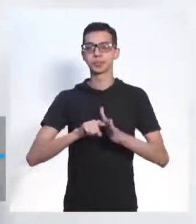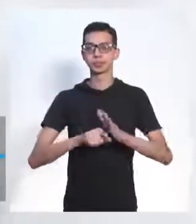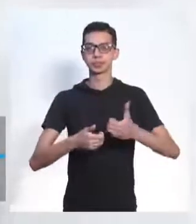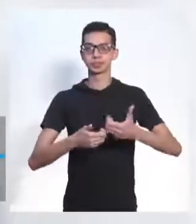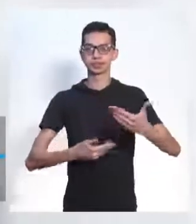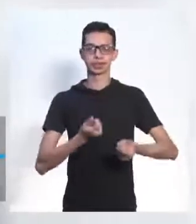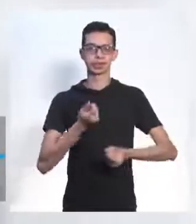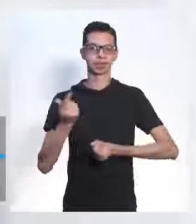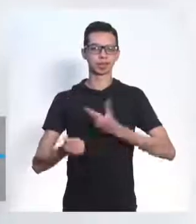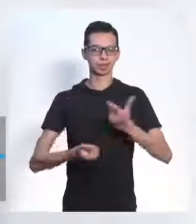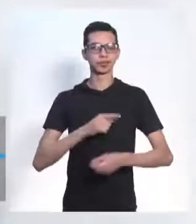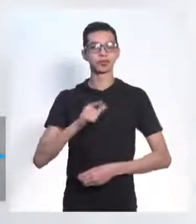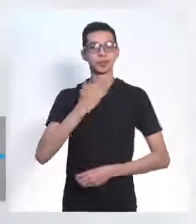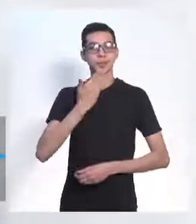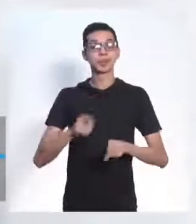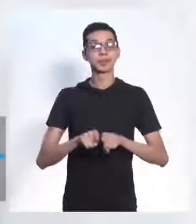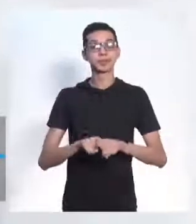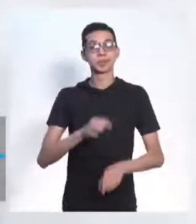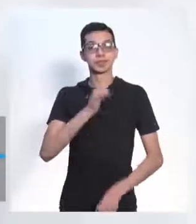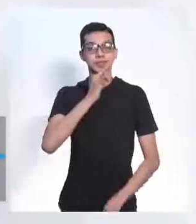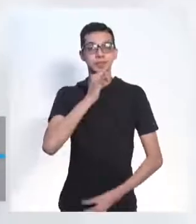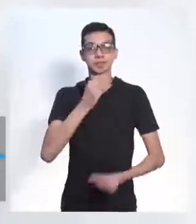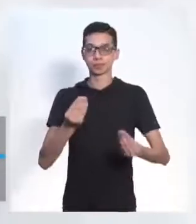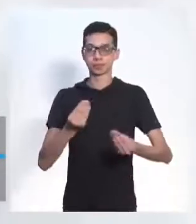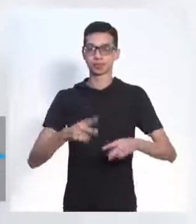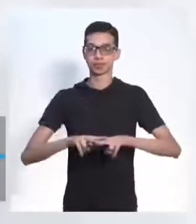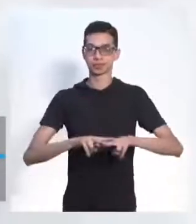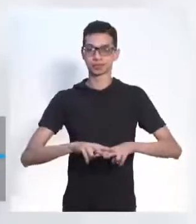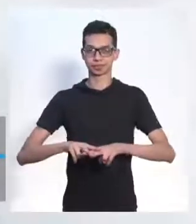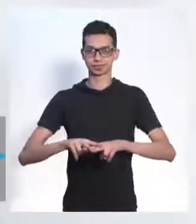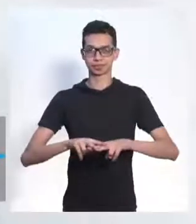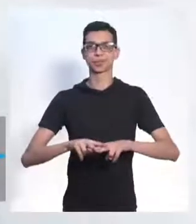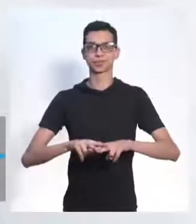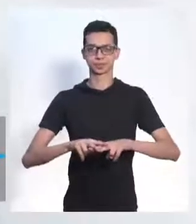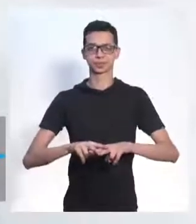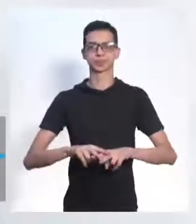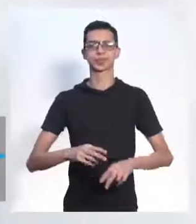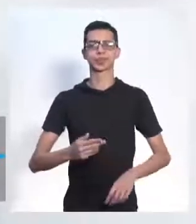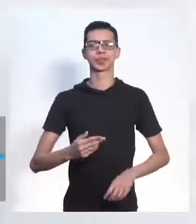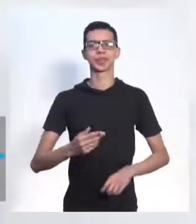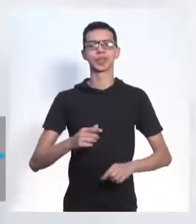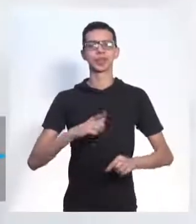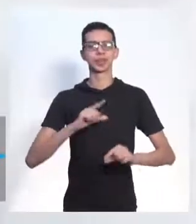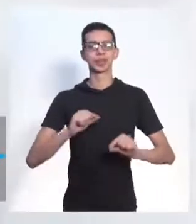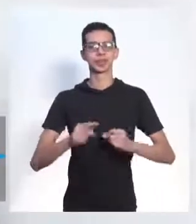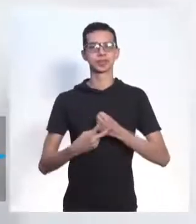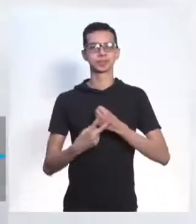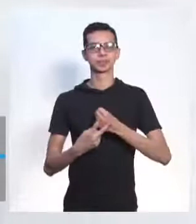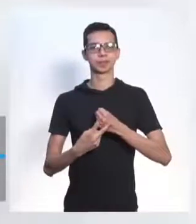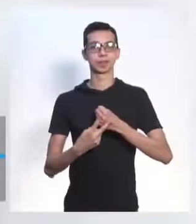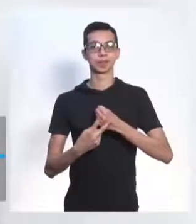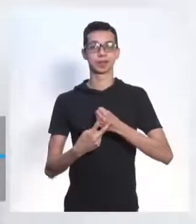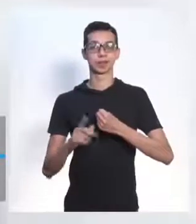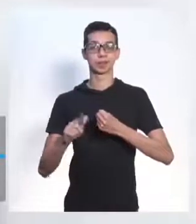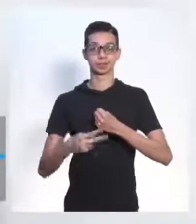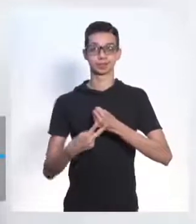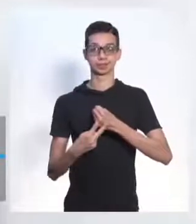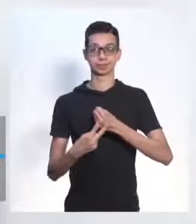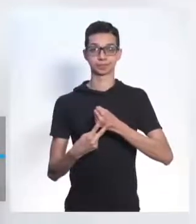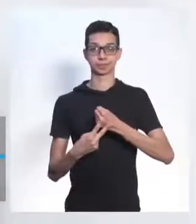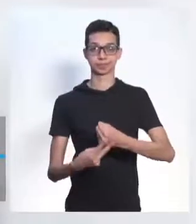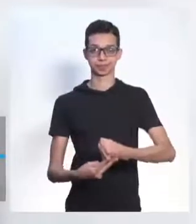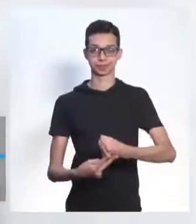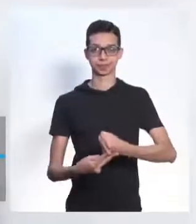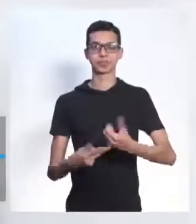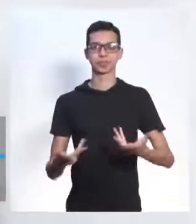aí pediram, por exemplo, para fazer uma revisão aí de Passive Voice. Eu estou atendendo esse pedido de vocês hoje, então montei uma aula especial